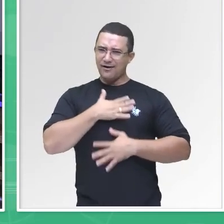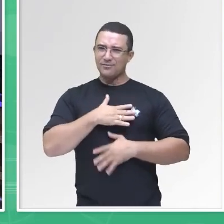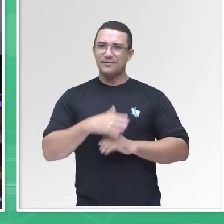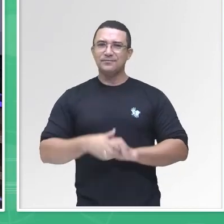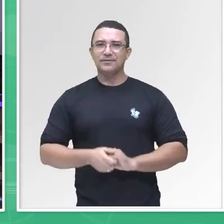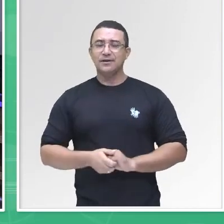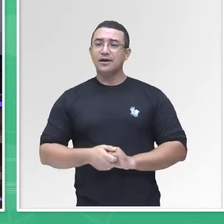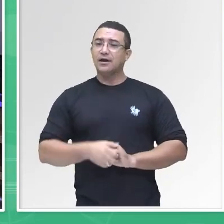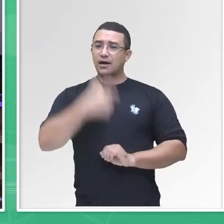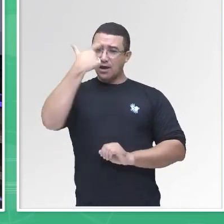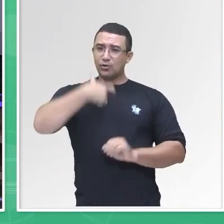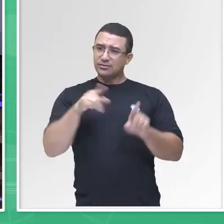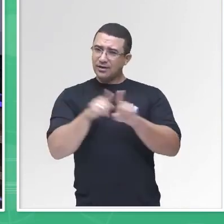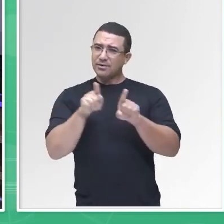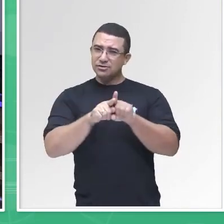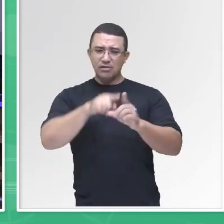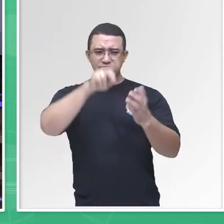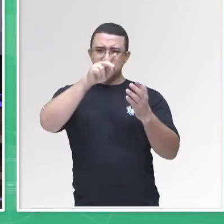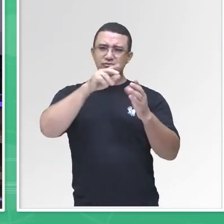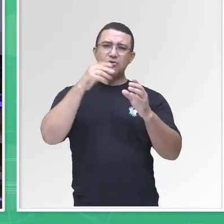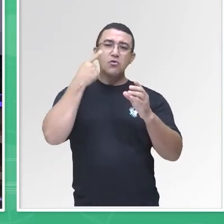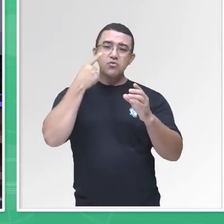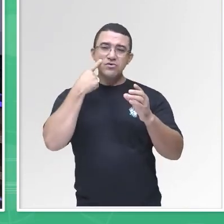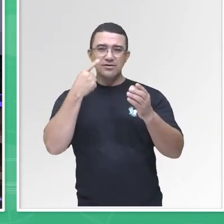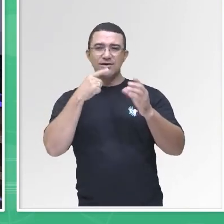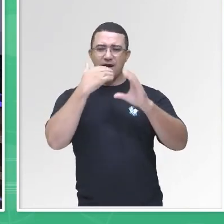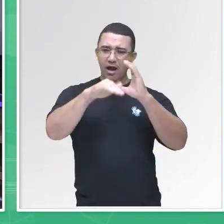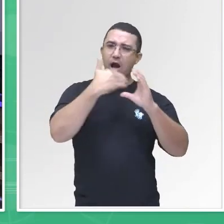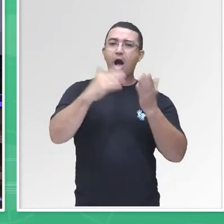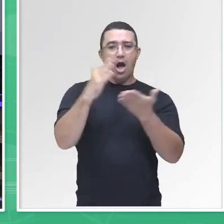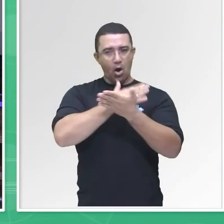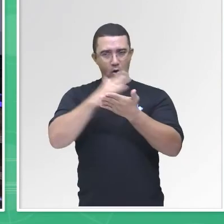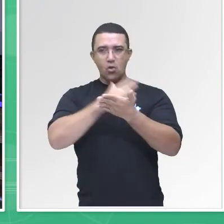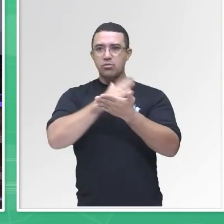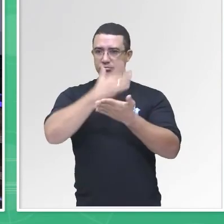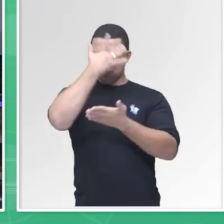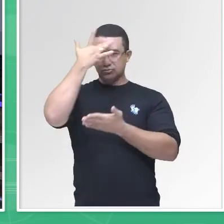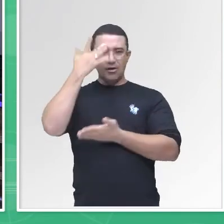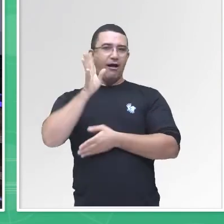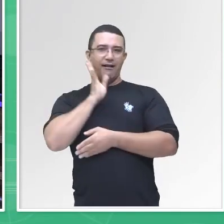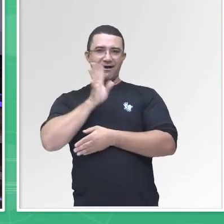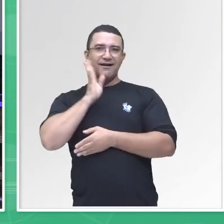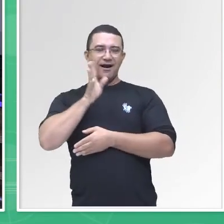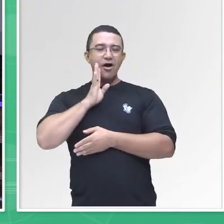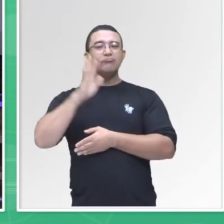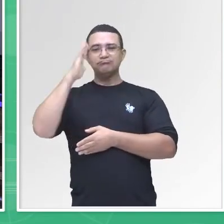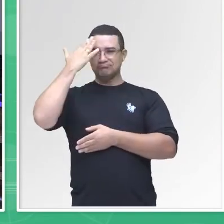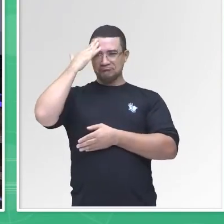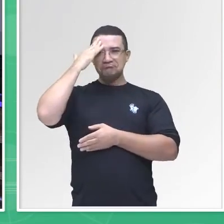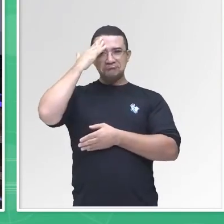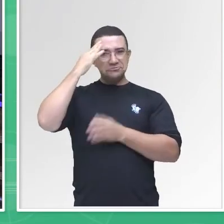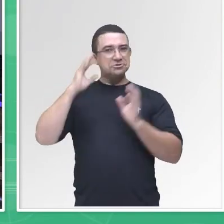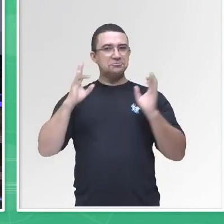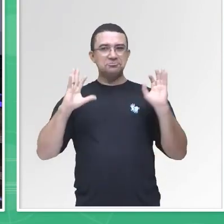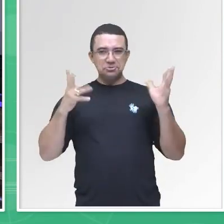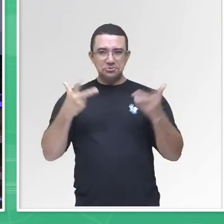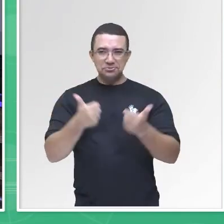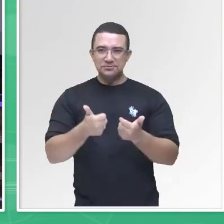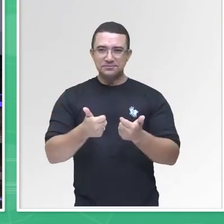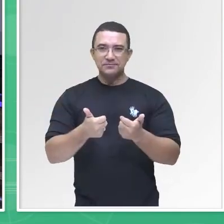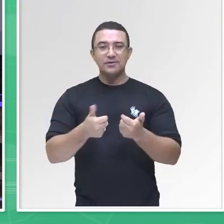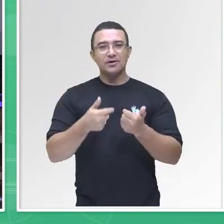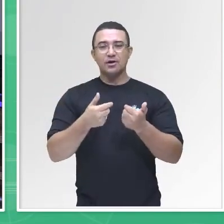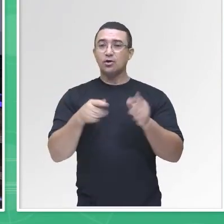eu também já li aqui que alunos compreenderam, que disse que legal e entendeu mesmo, né? Então, eu gostaria que